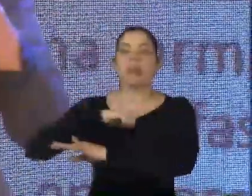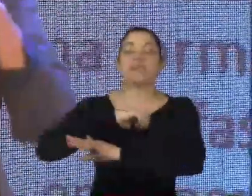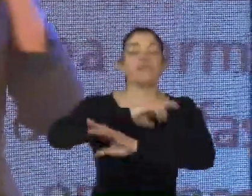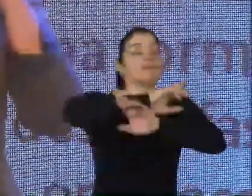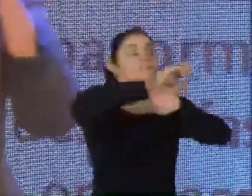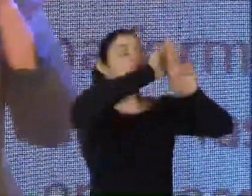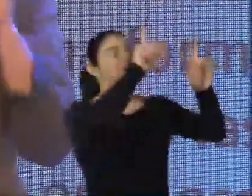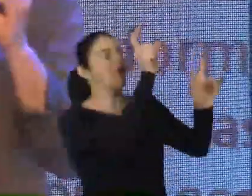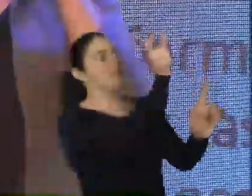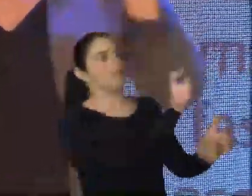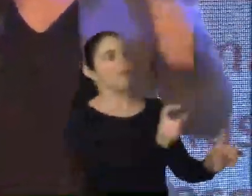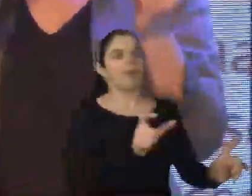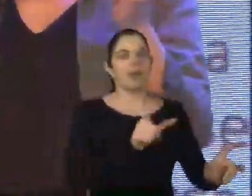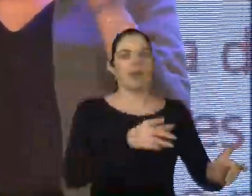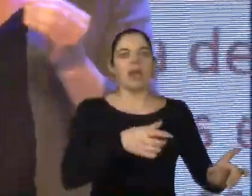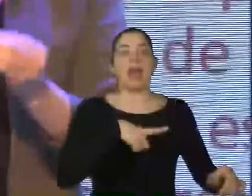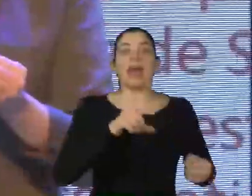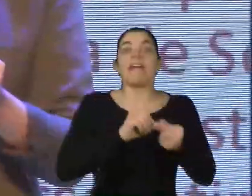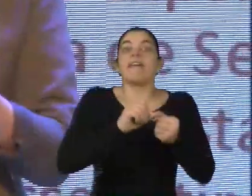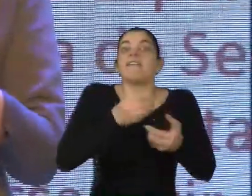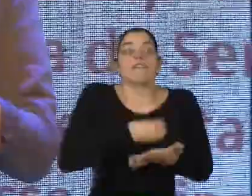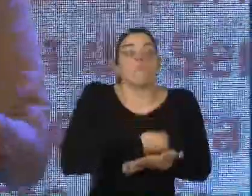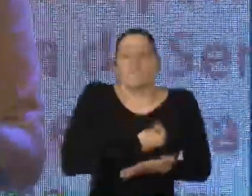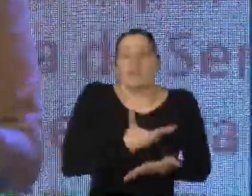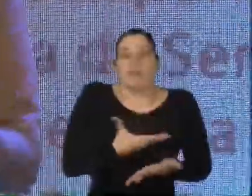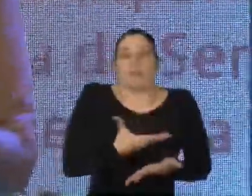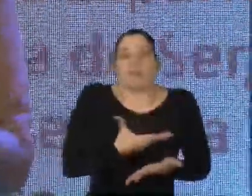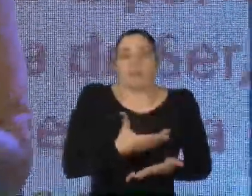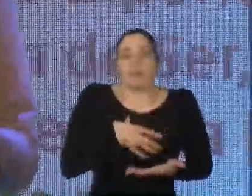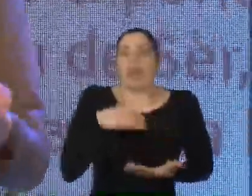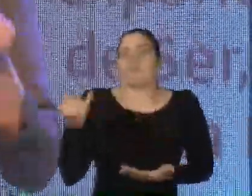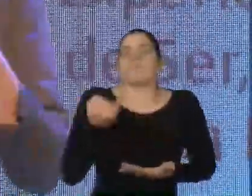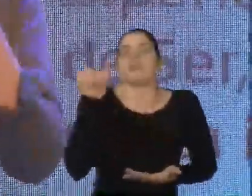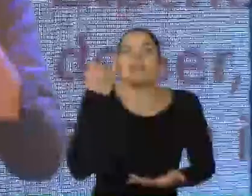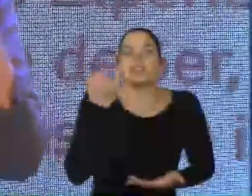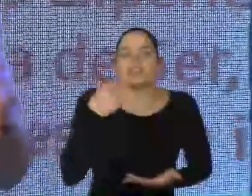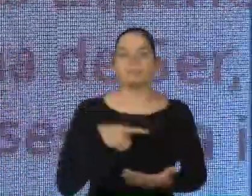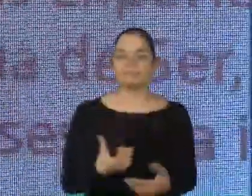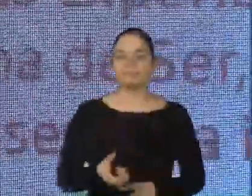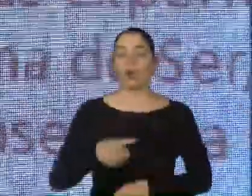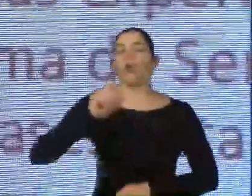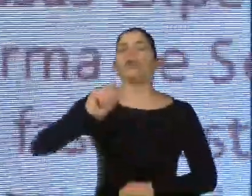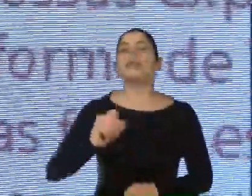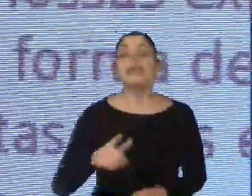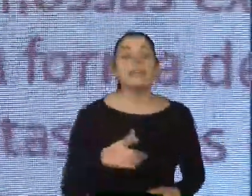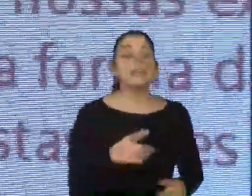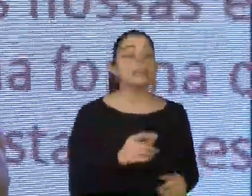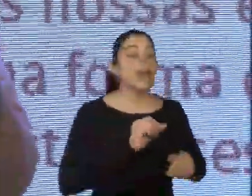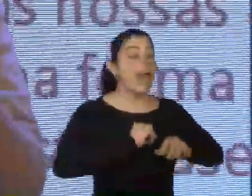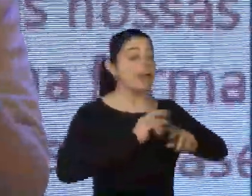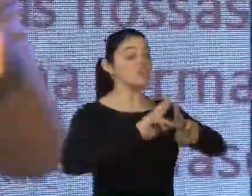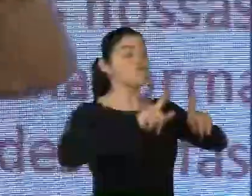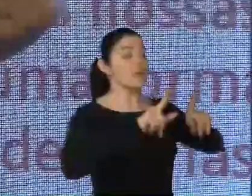em termos de sobreviventes aqui nesse planeta. Isso que é importante. E o que nos faz, o que nos torna